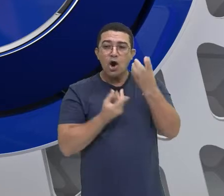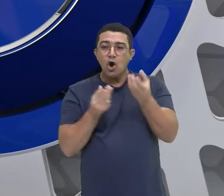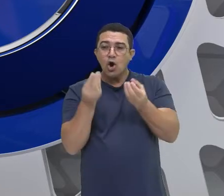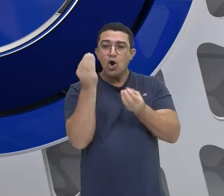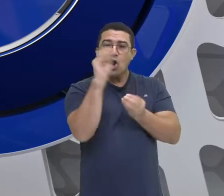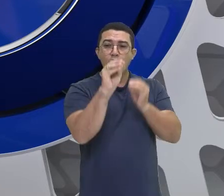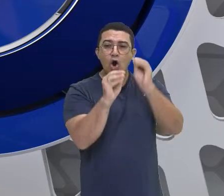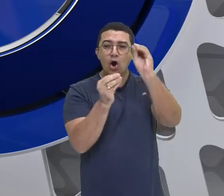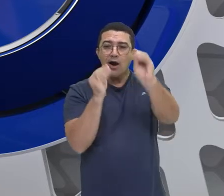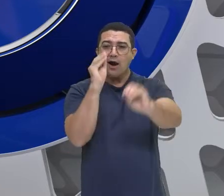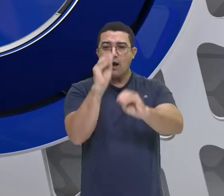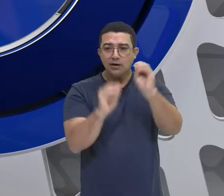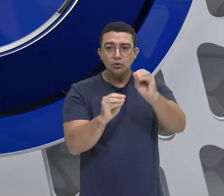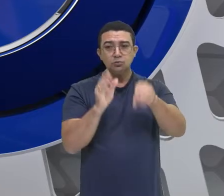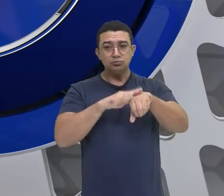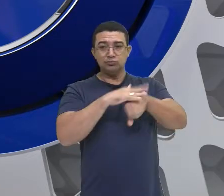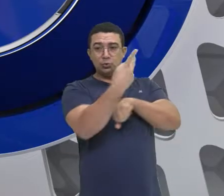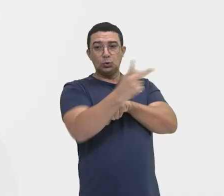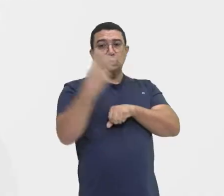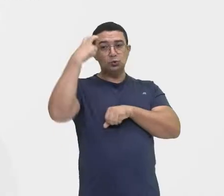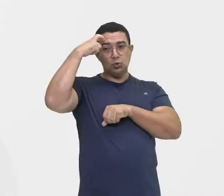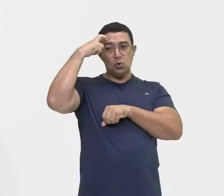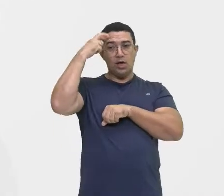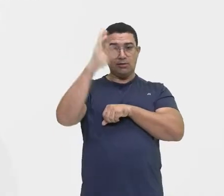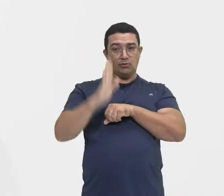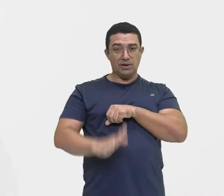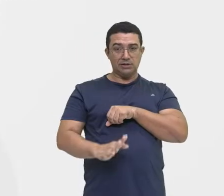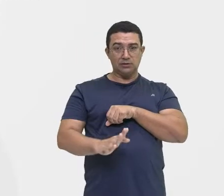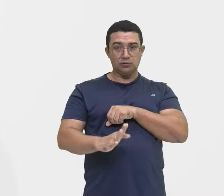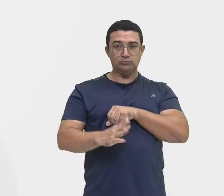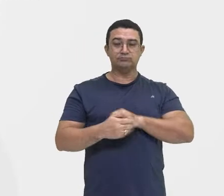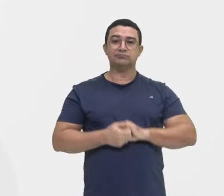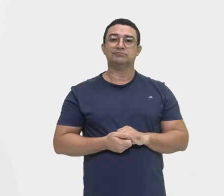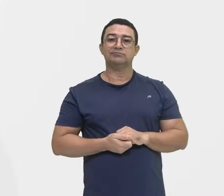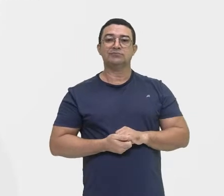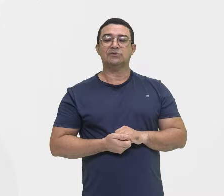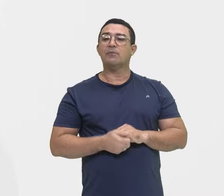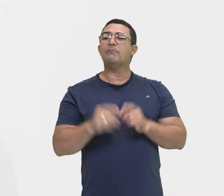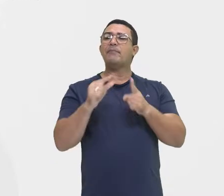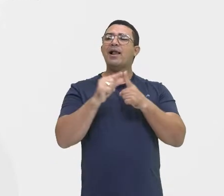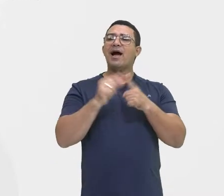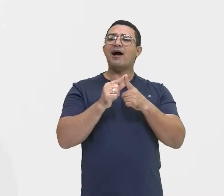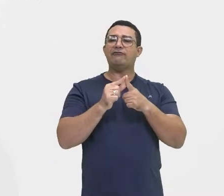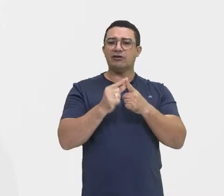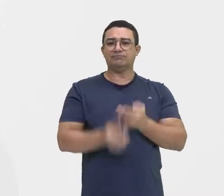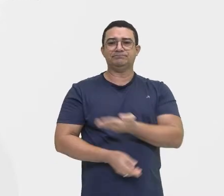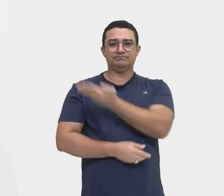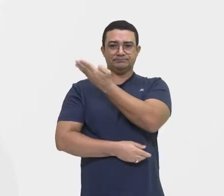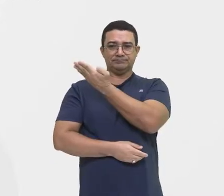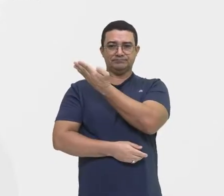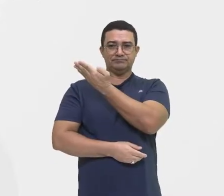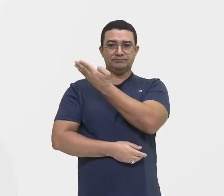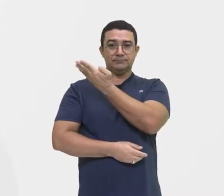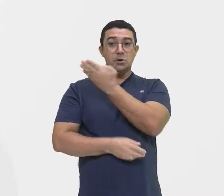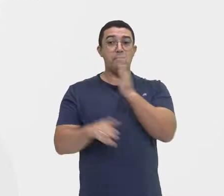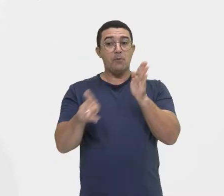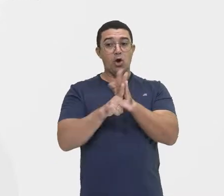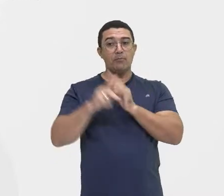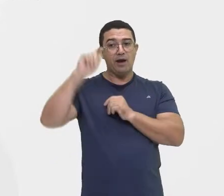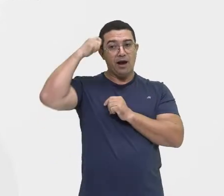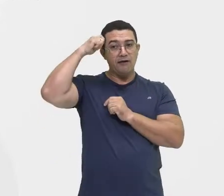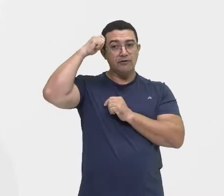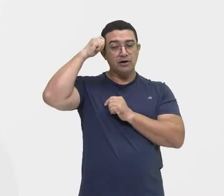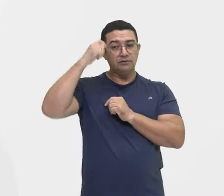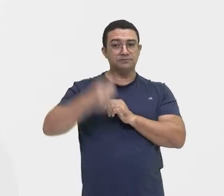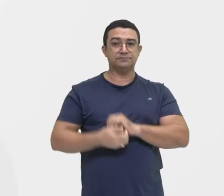onde eles estavam. Moleque, quiabo, fubá, caçula e angu, cachaça, dengoso, quitute, berimbau